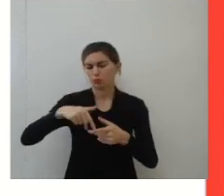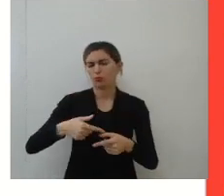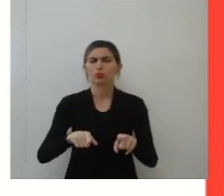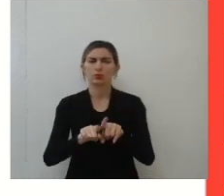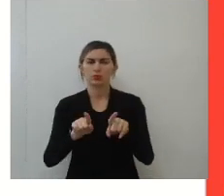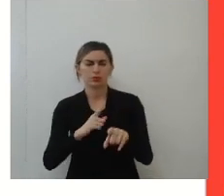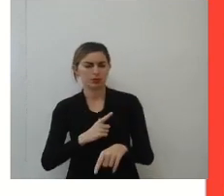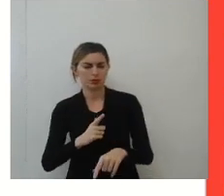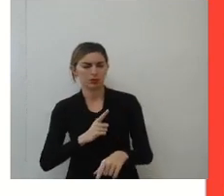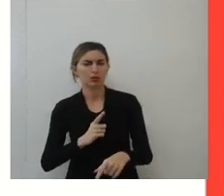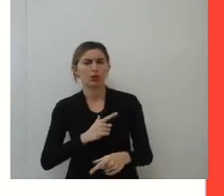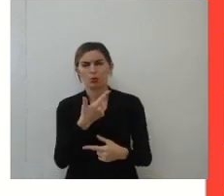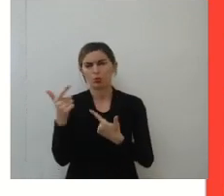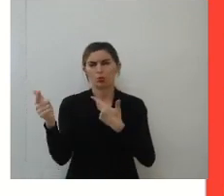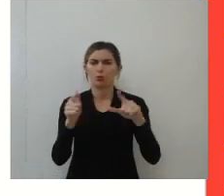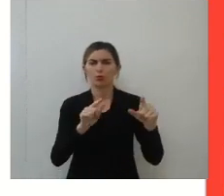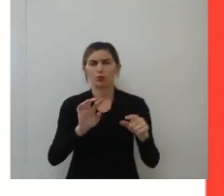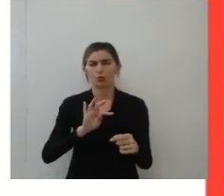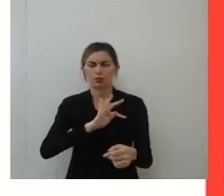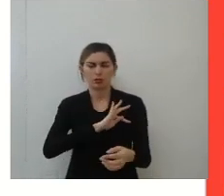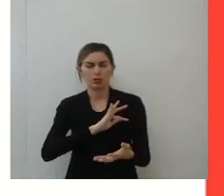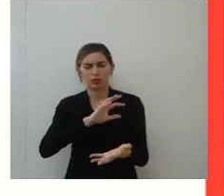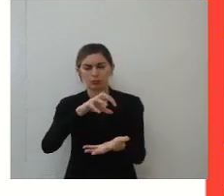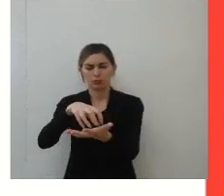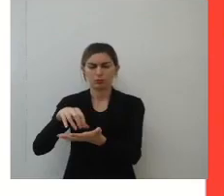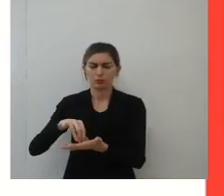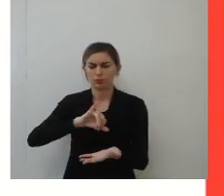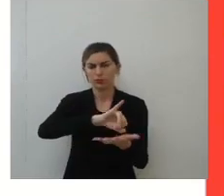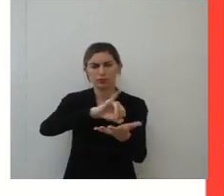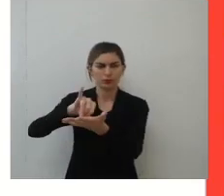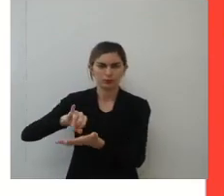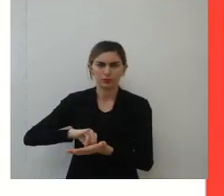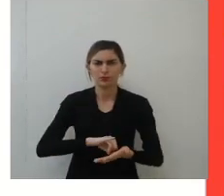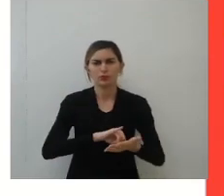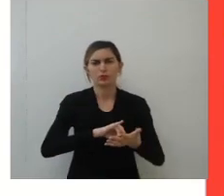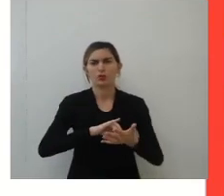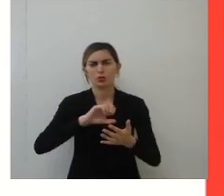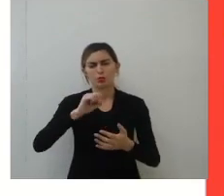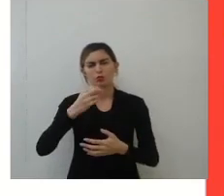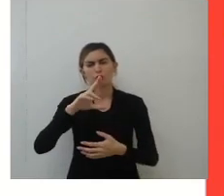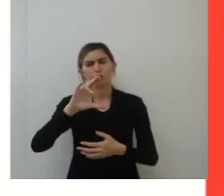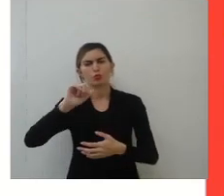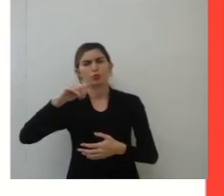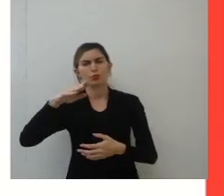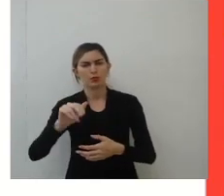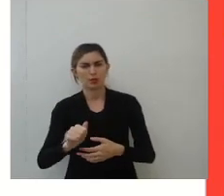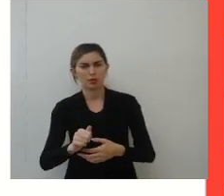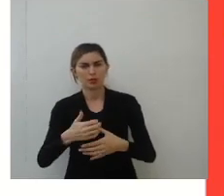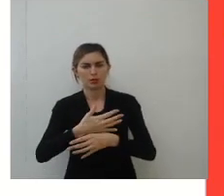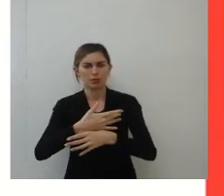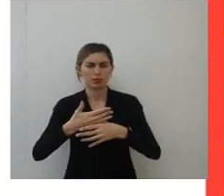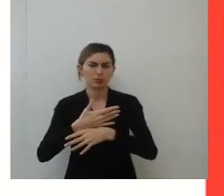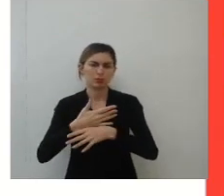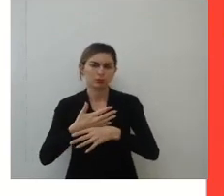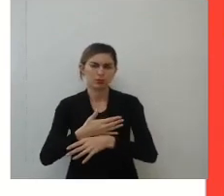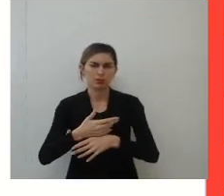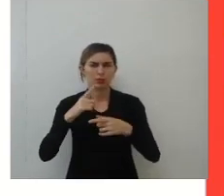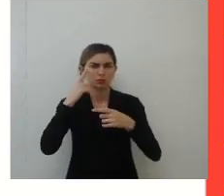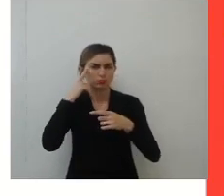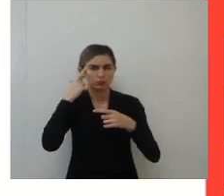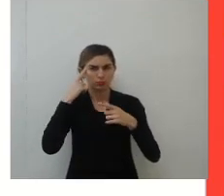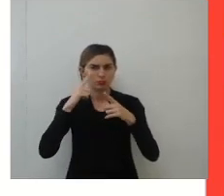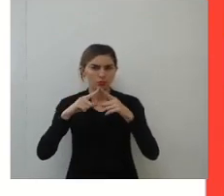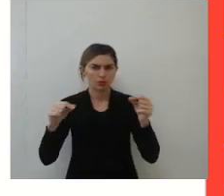tem outras tecnopolos. A gente tem o tecnopolo de Tsukuba, na cidade, que é uma cidade